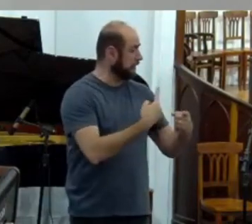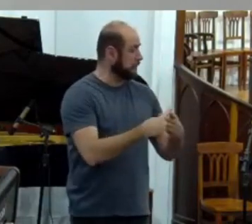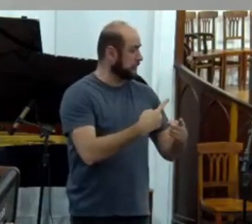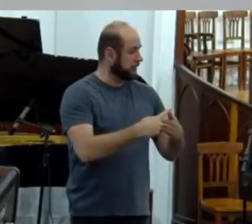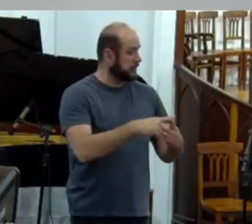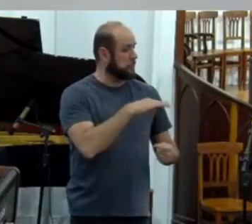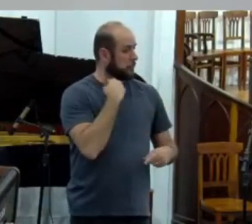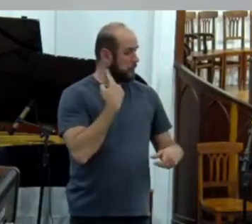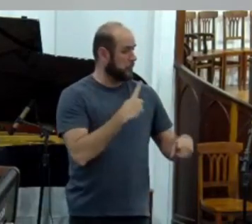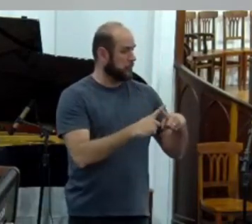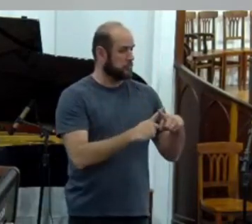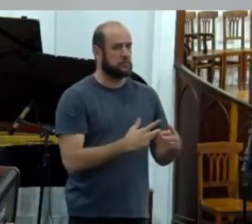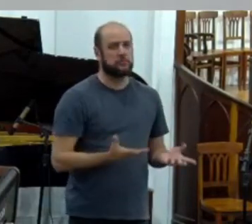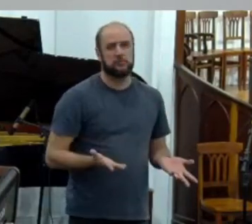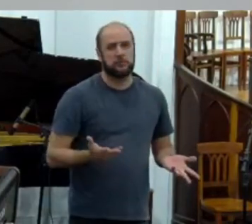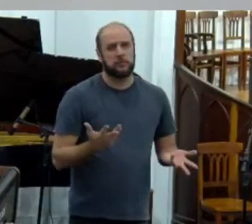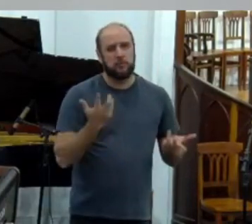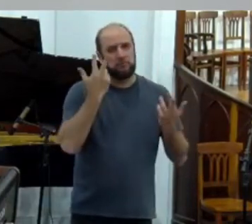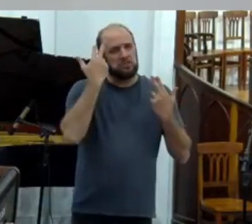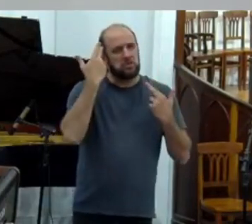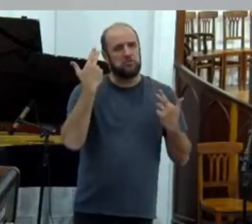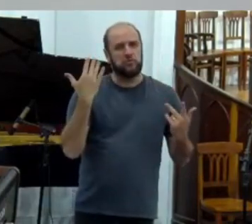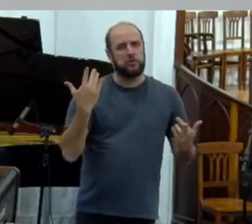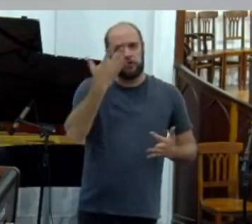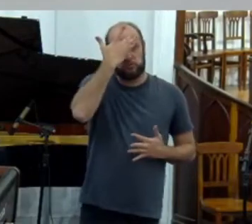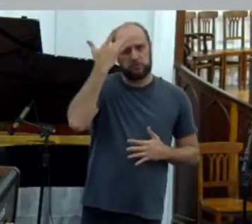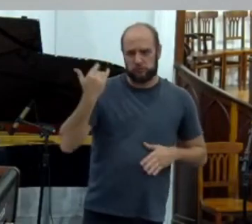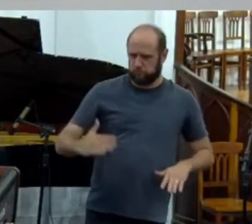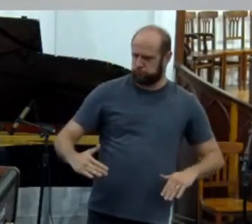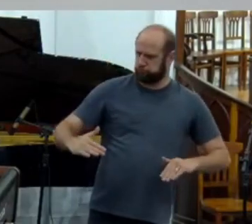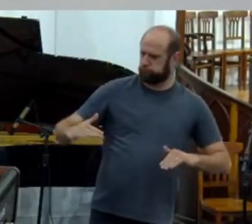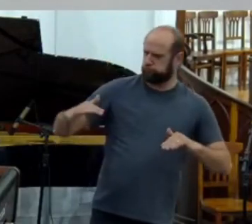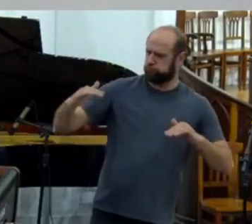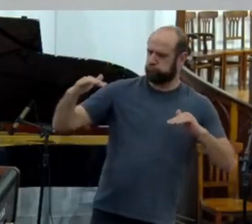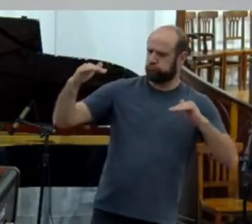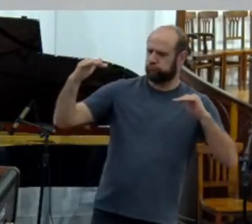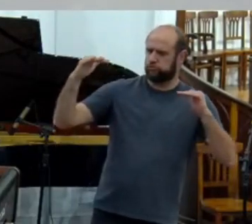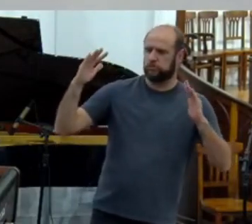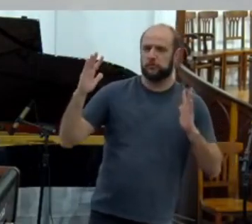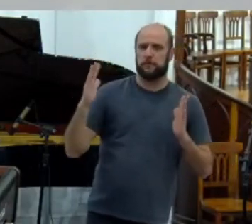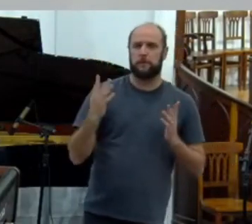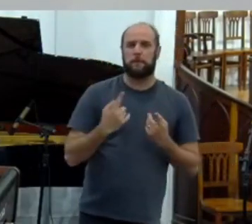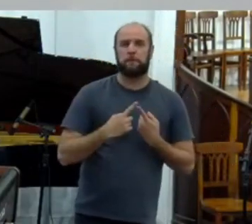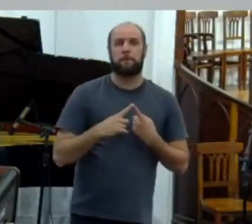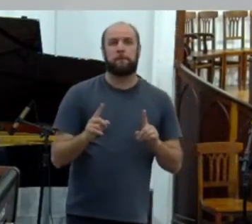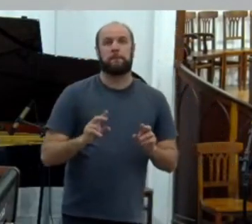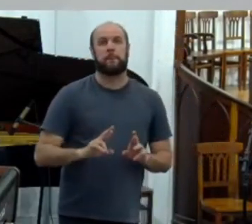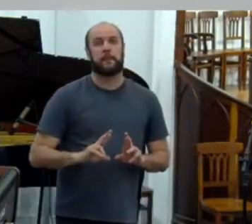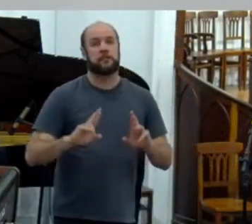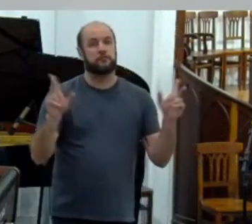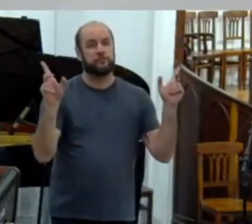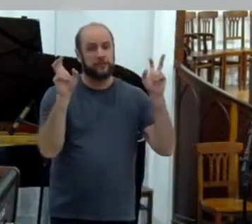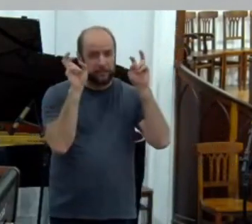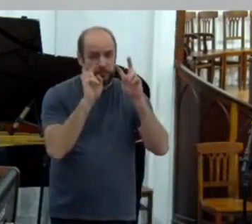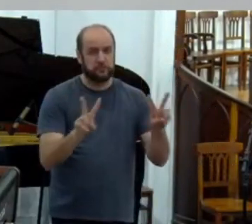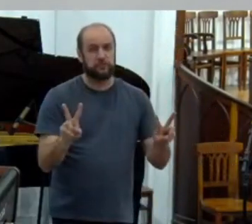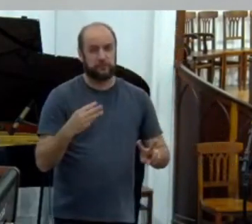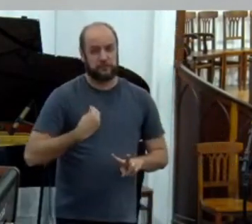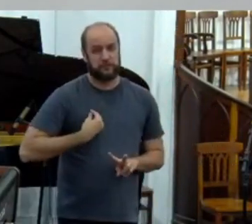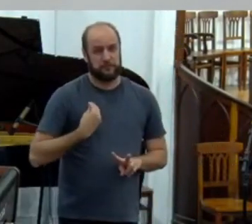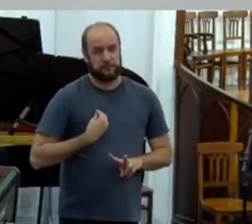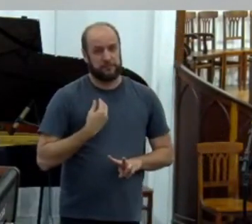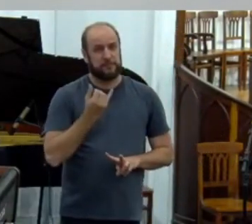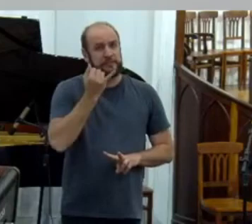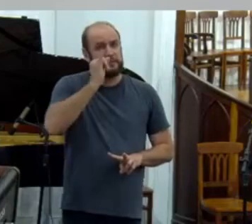por você. As pessoas vão amadurecendo de alguma maneira. Mas existe uma forma completamente diferente de ver a vida, se nós enxergarmos